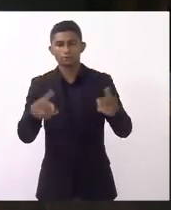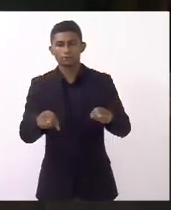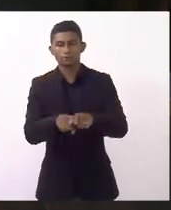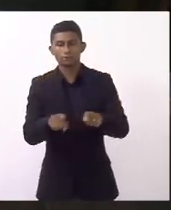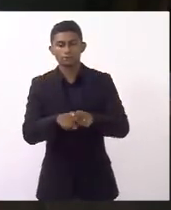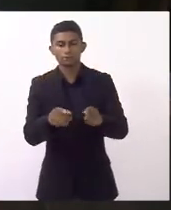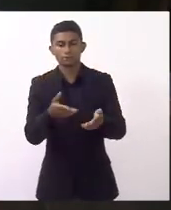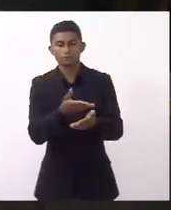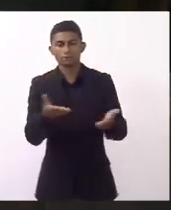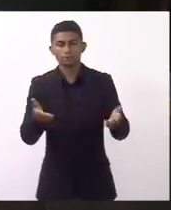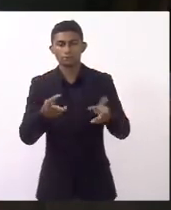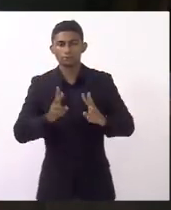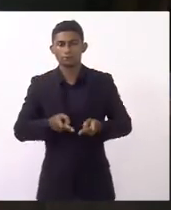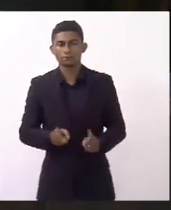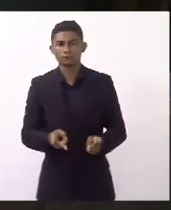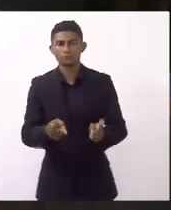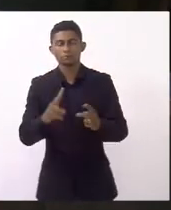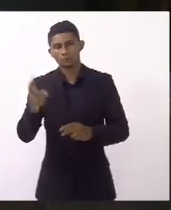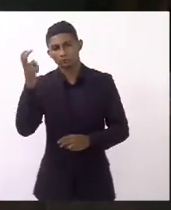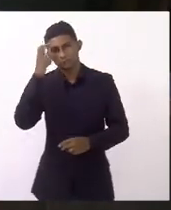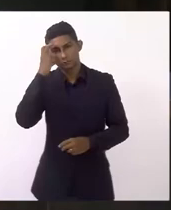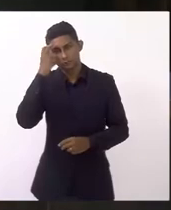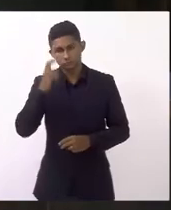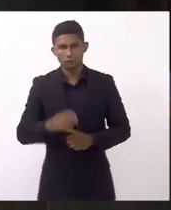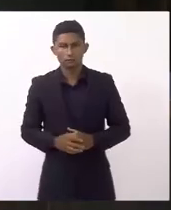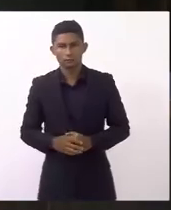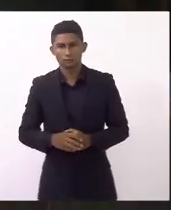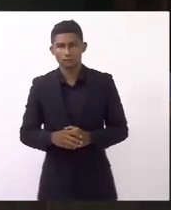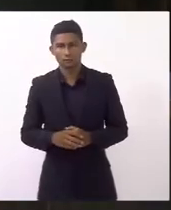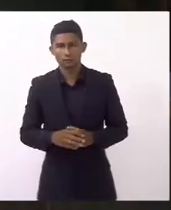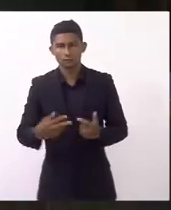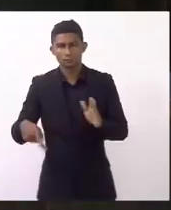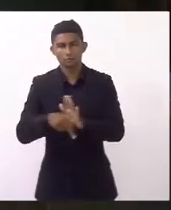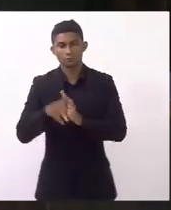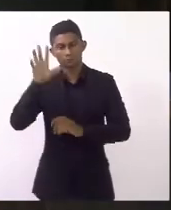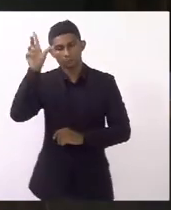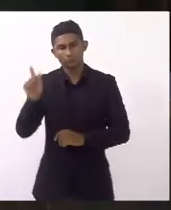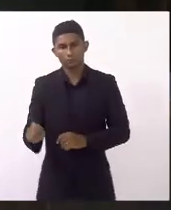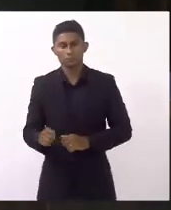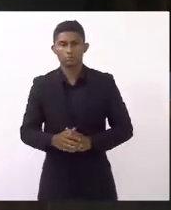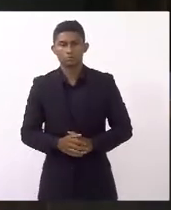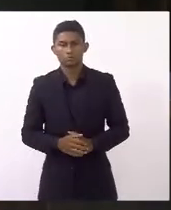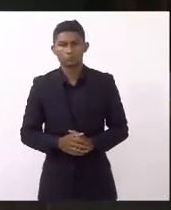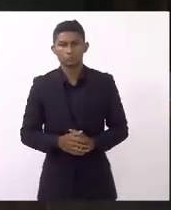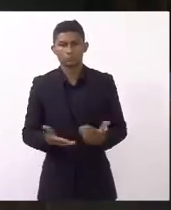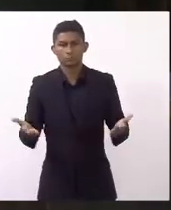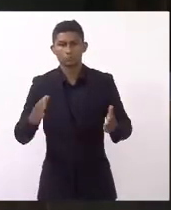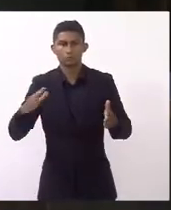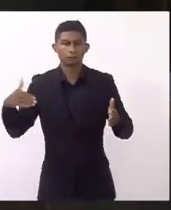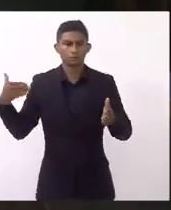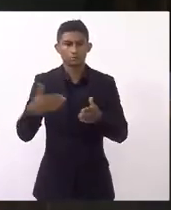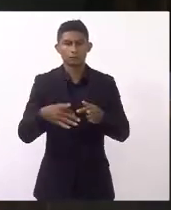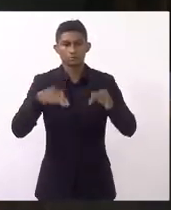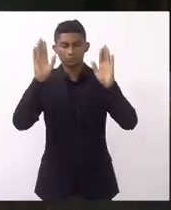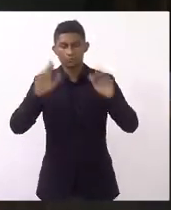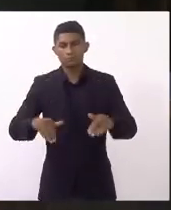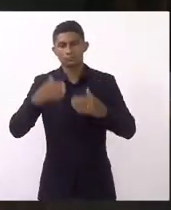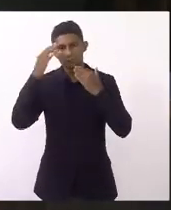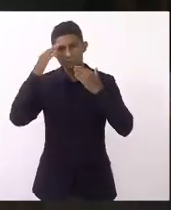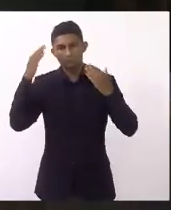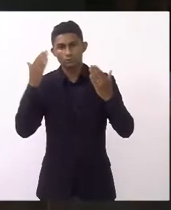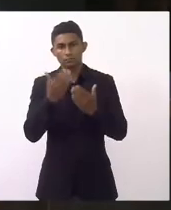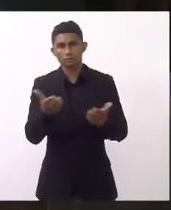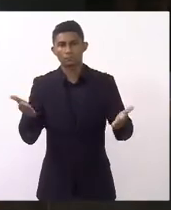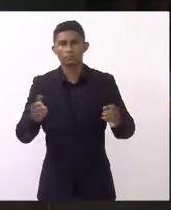por preservar a cultura de matriz africana e finalizando gostaria de